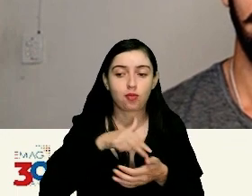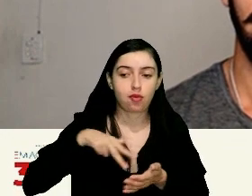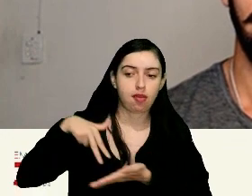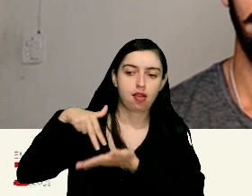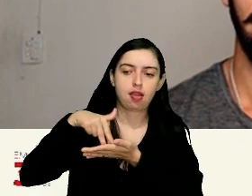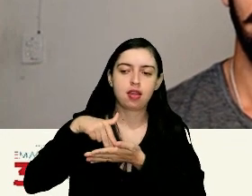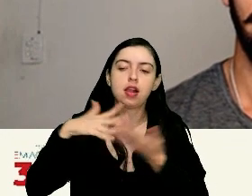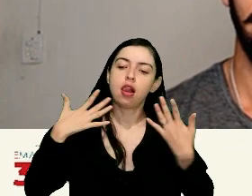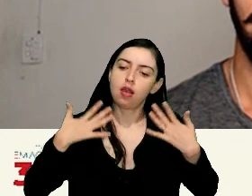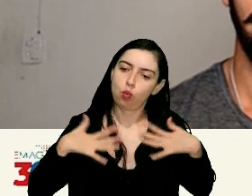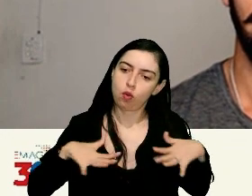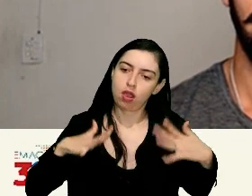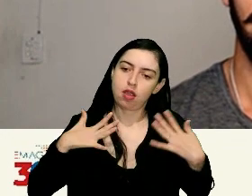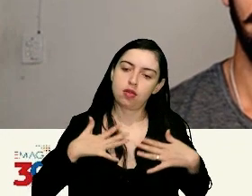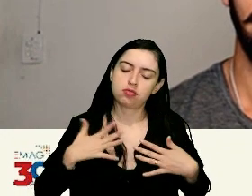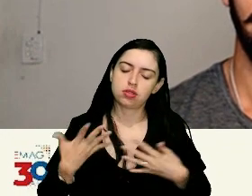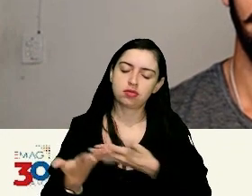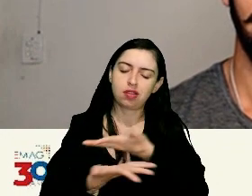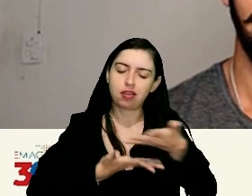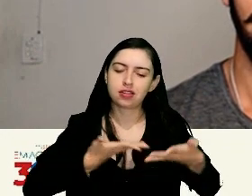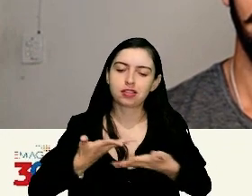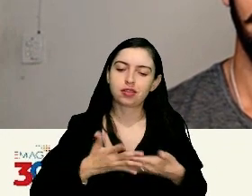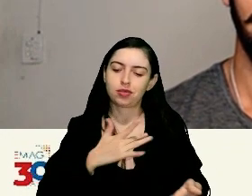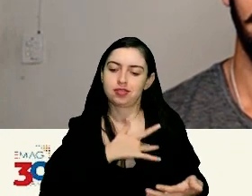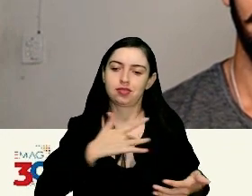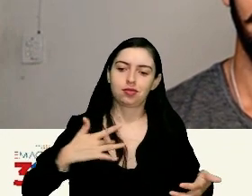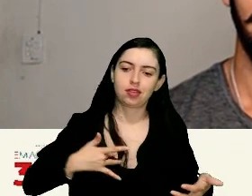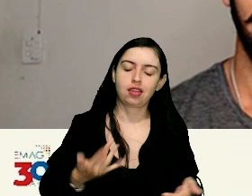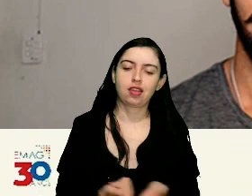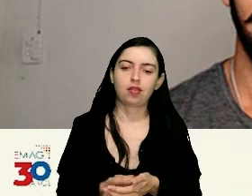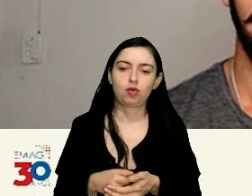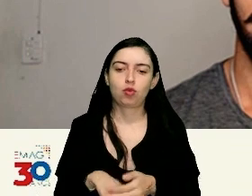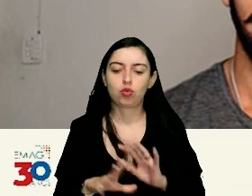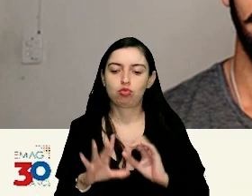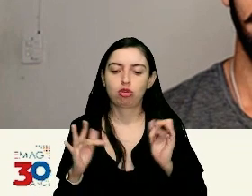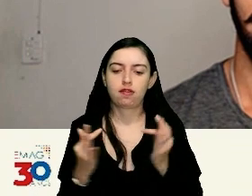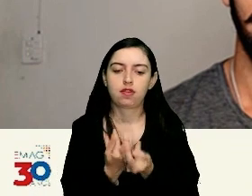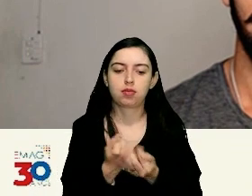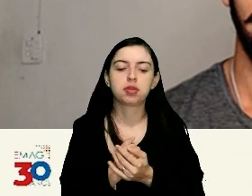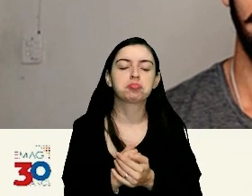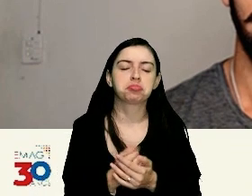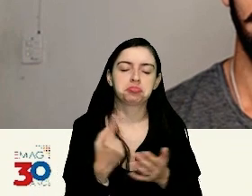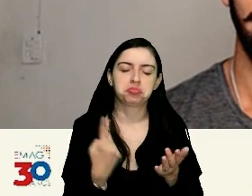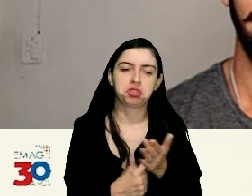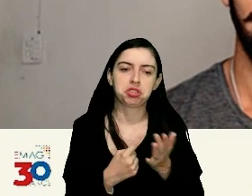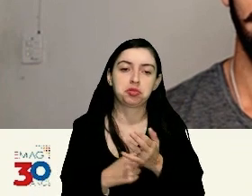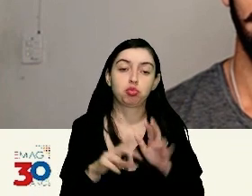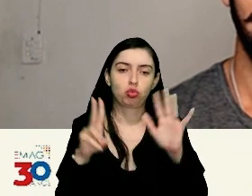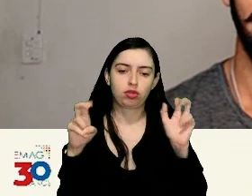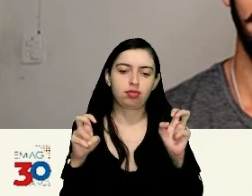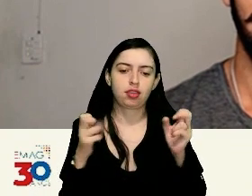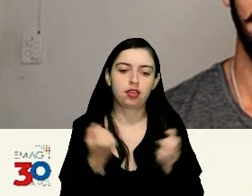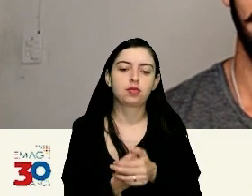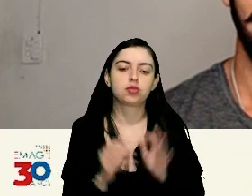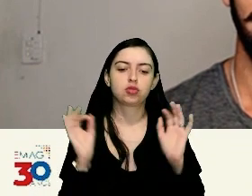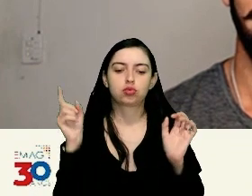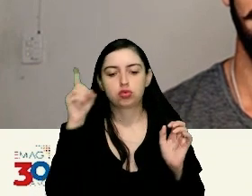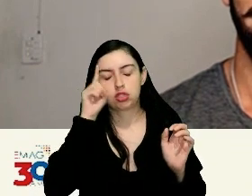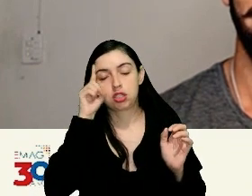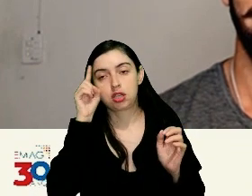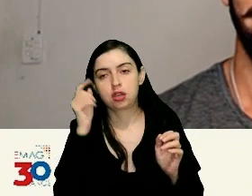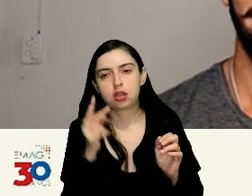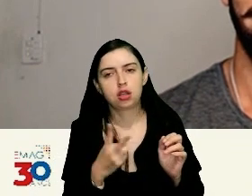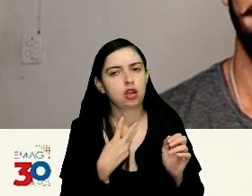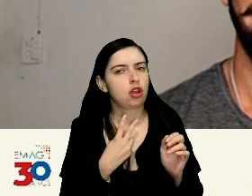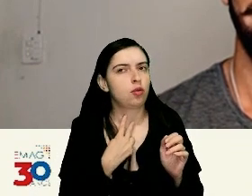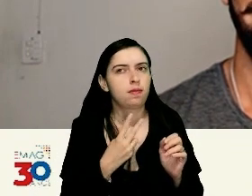relacionamentos mais saudáveis, né? Então, é realmente algo que a gente está aí na pauta do dia, que a gente não pode deixar de pensar. Tiago,